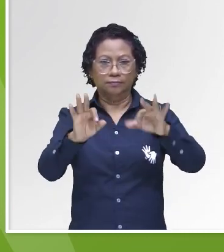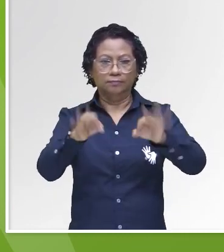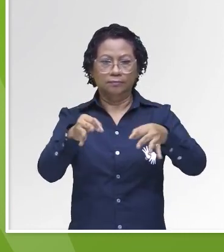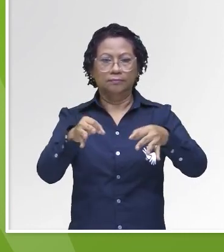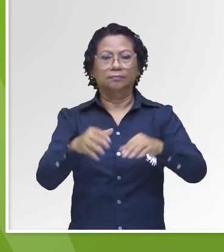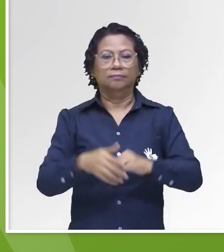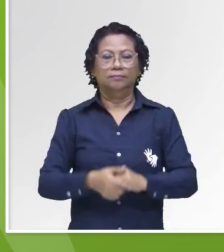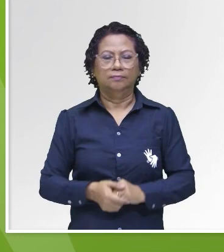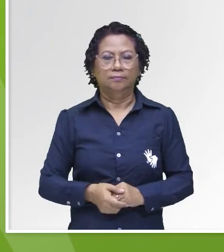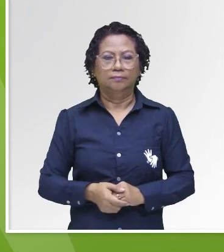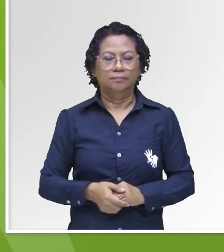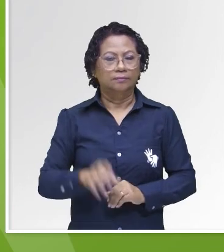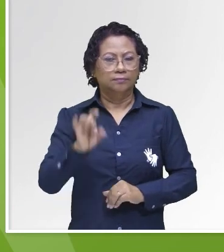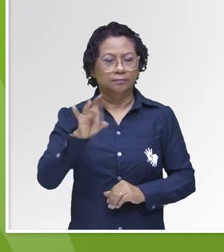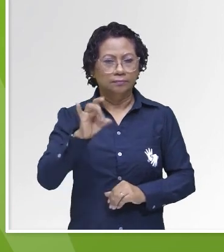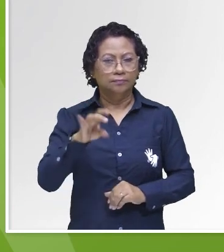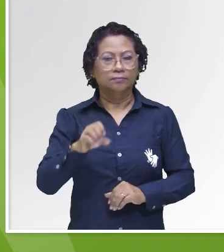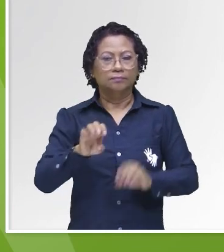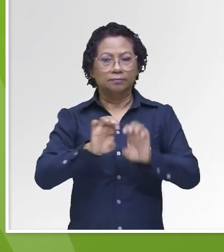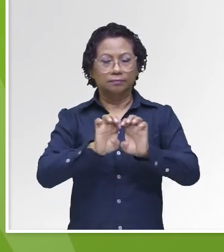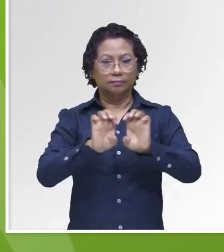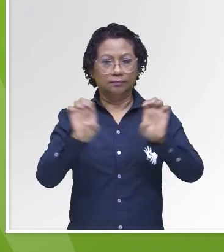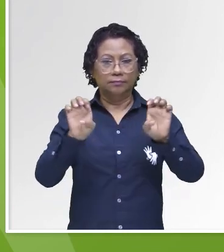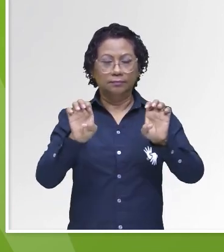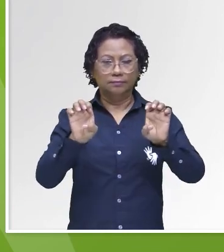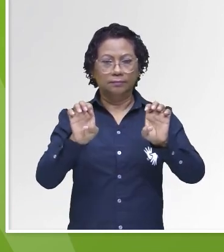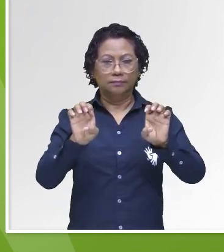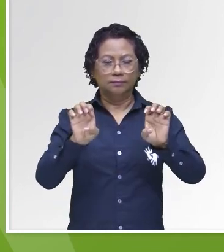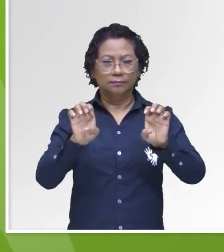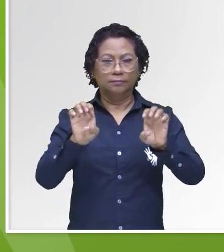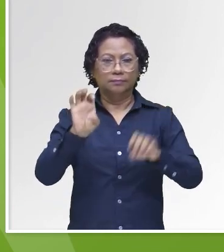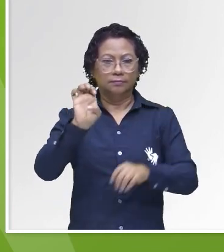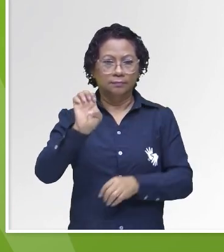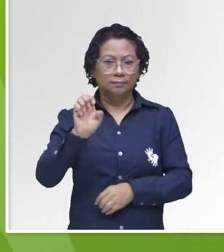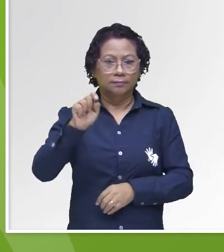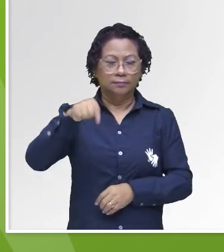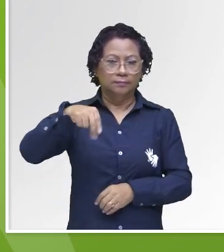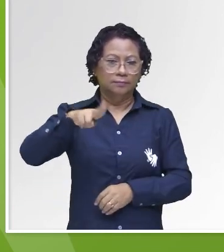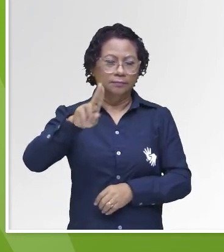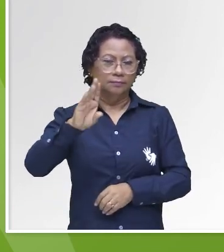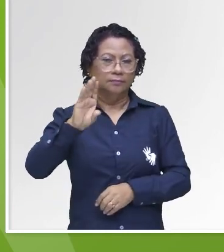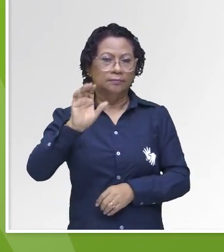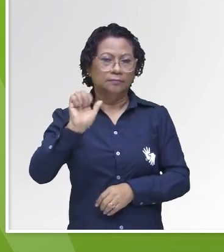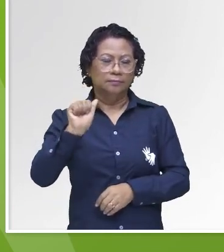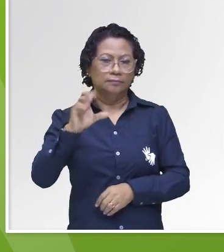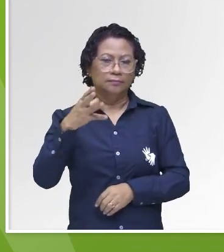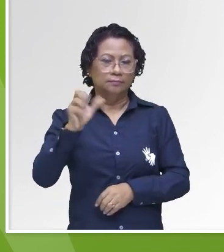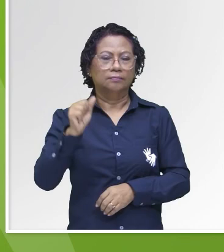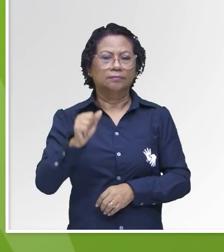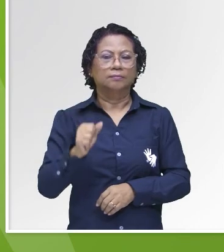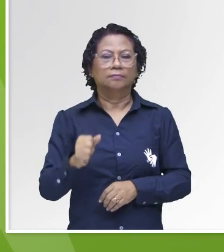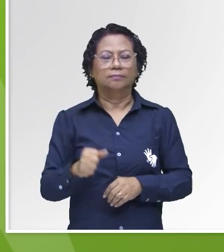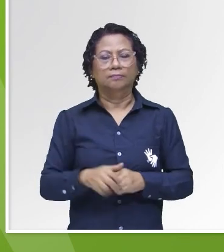Bom, só que dessa equação aqui nós temos uma conclusão, olha. Qual é a conclusão? Qual é a